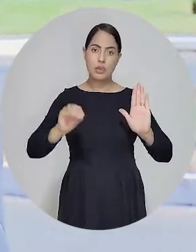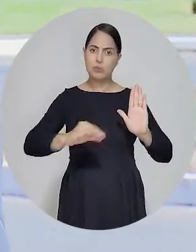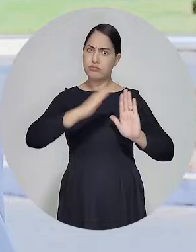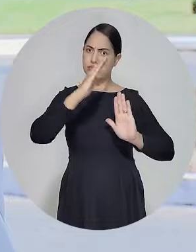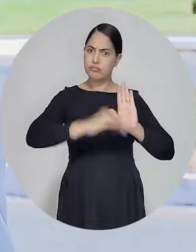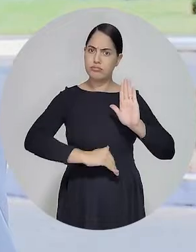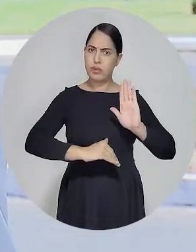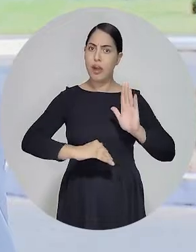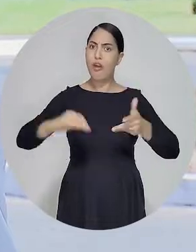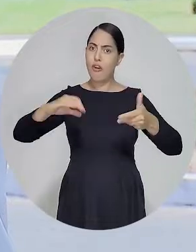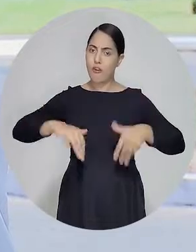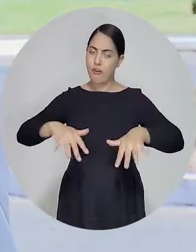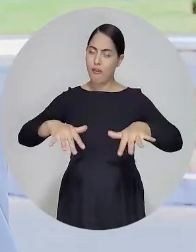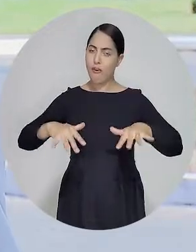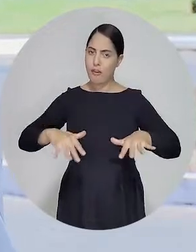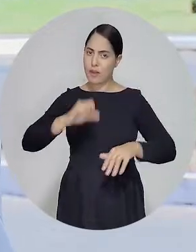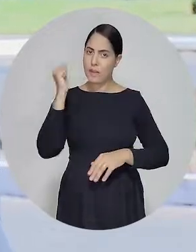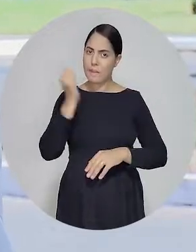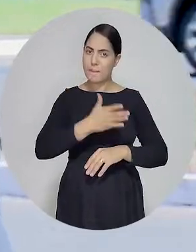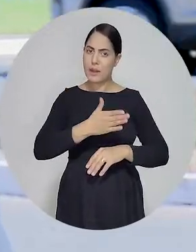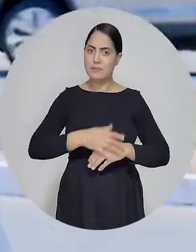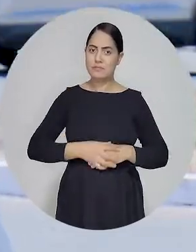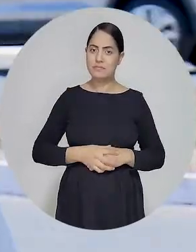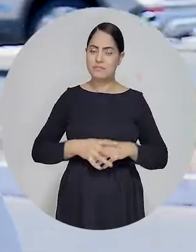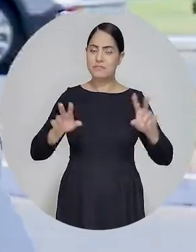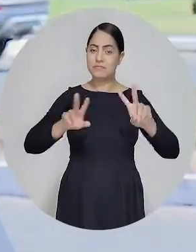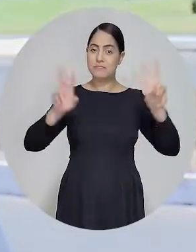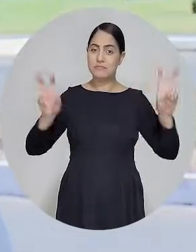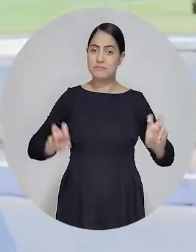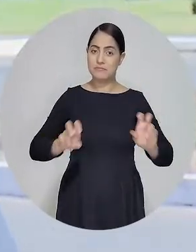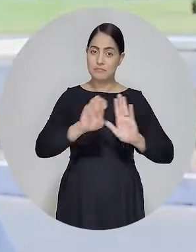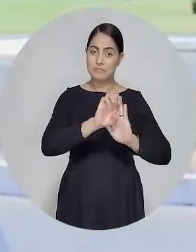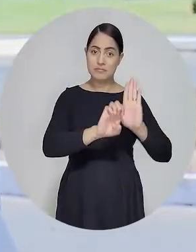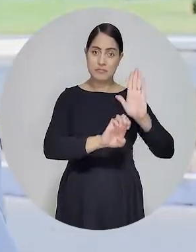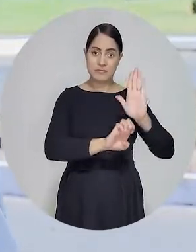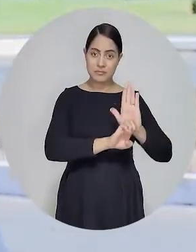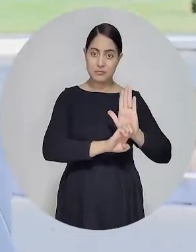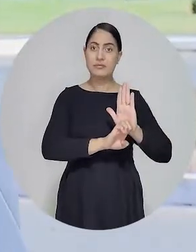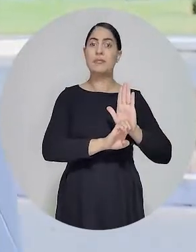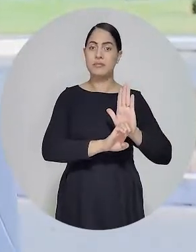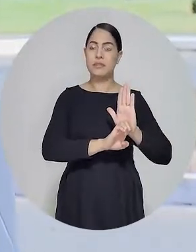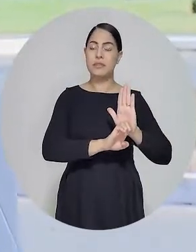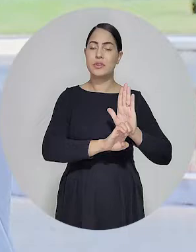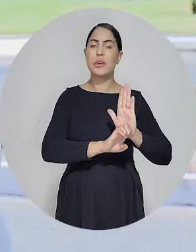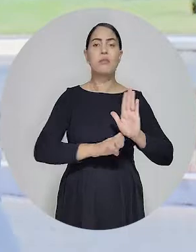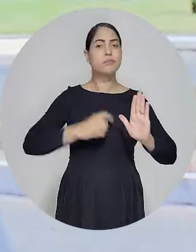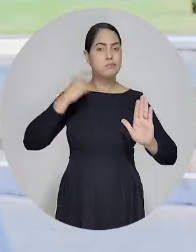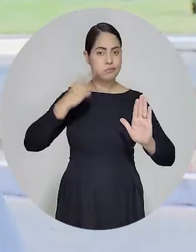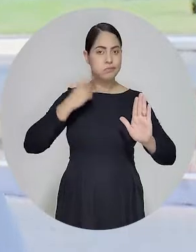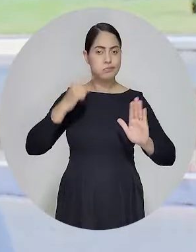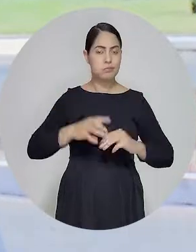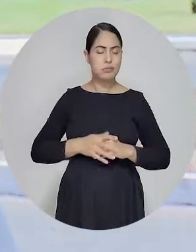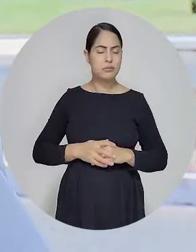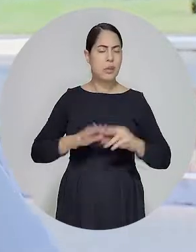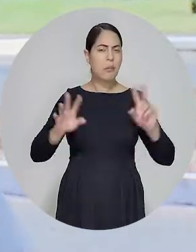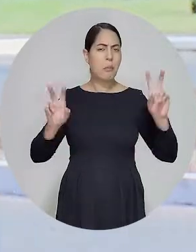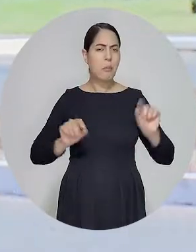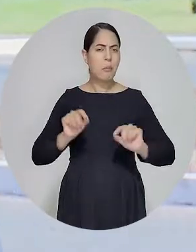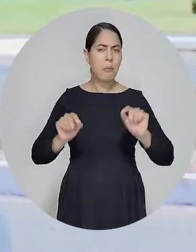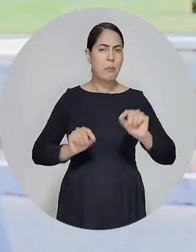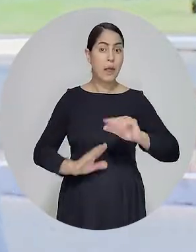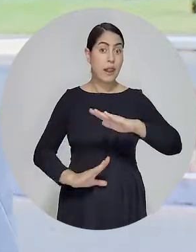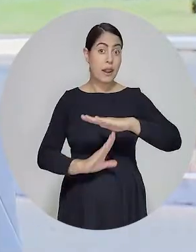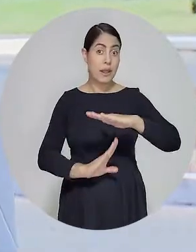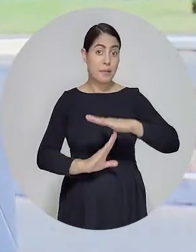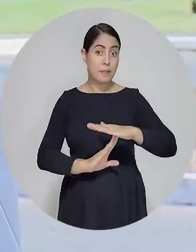Lei 14.365 de 2022, que reforma o Estatuto da Advocacia. A principal conquista é o retorno